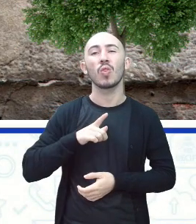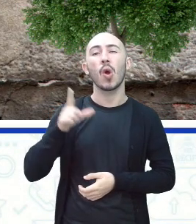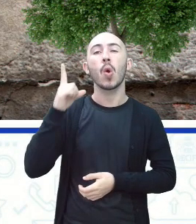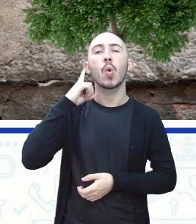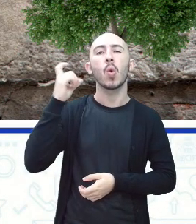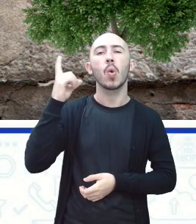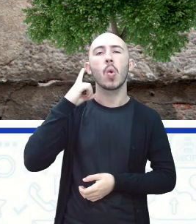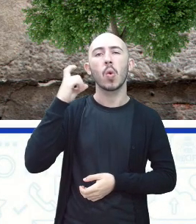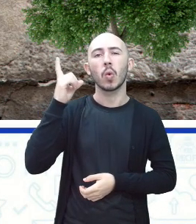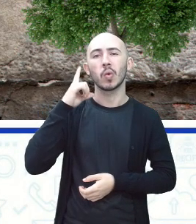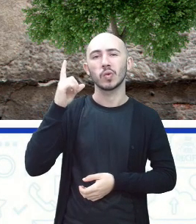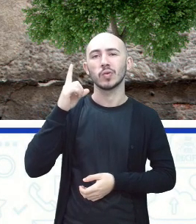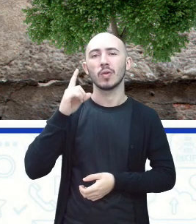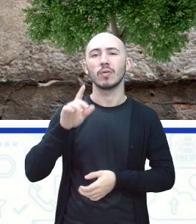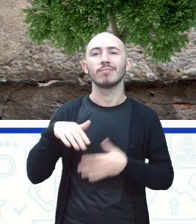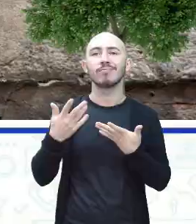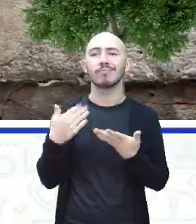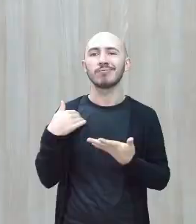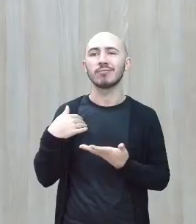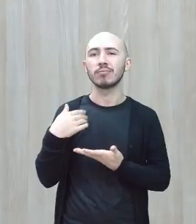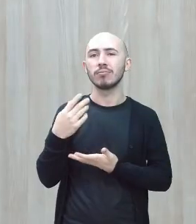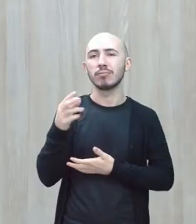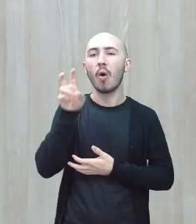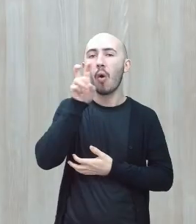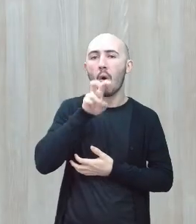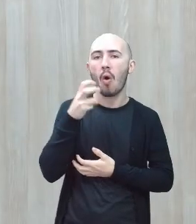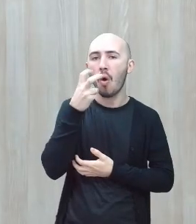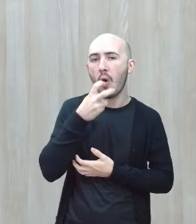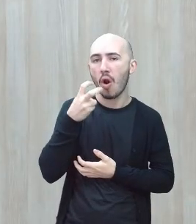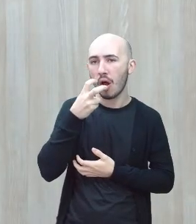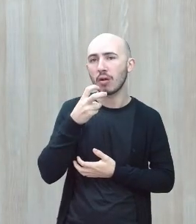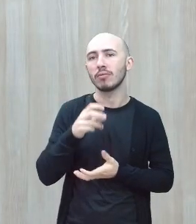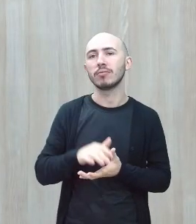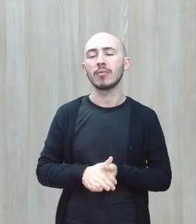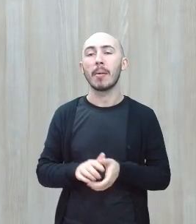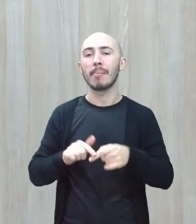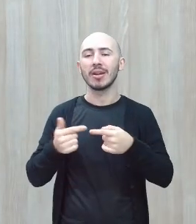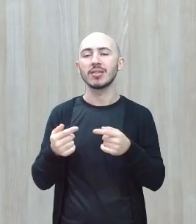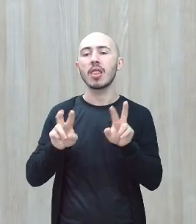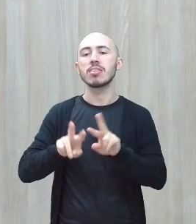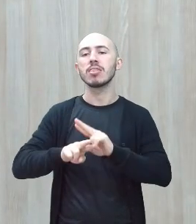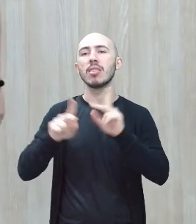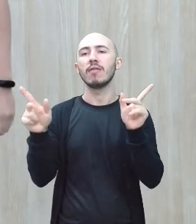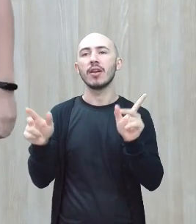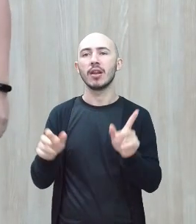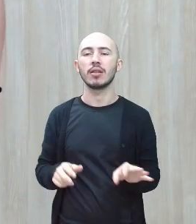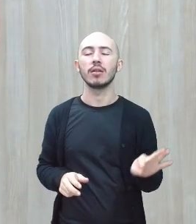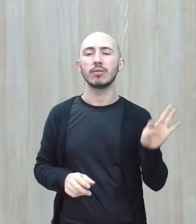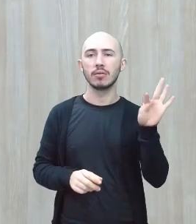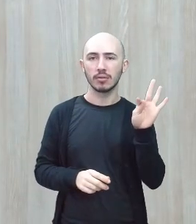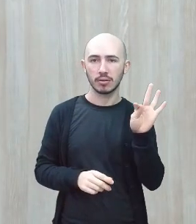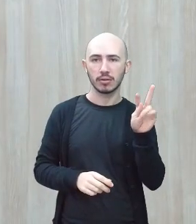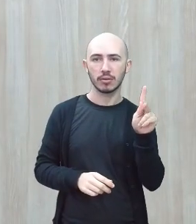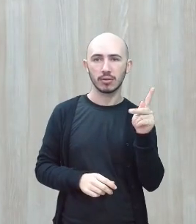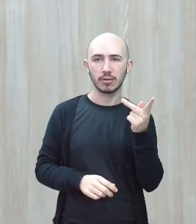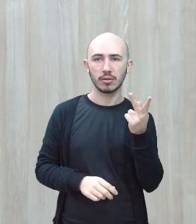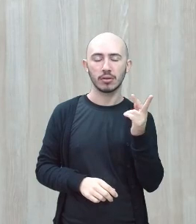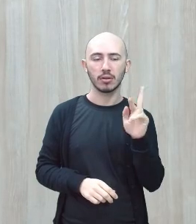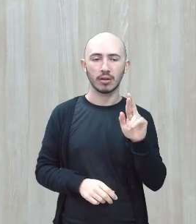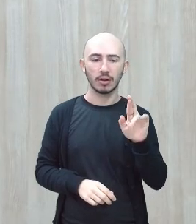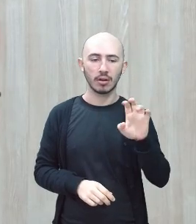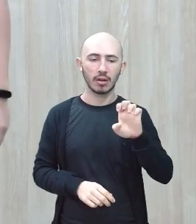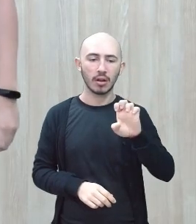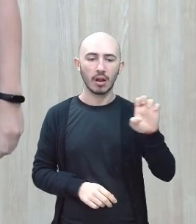seco. Tree, um som que agride. E three é um som aveludado, né? Você tem uma